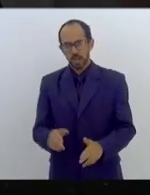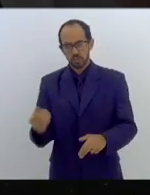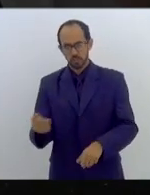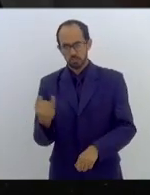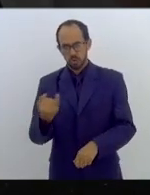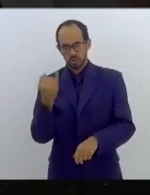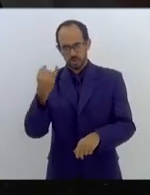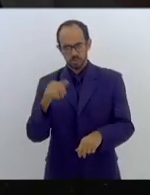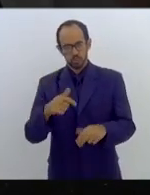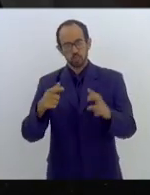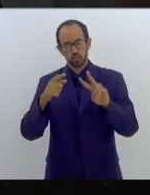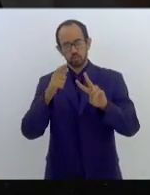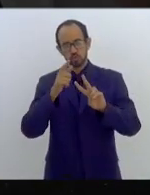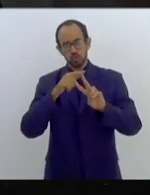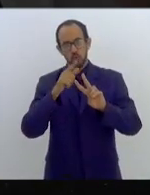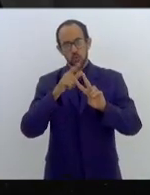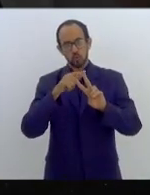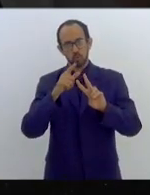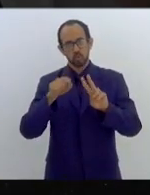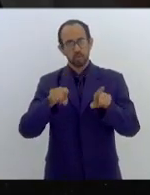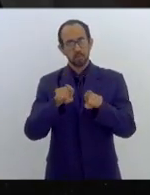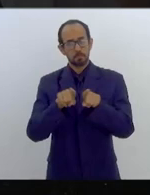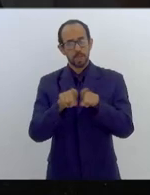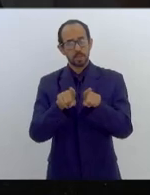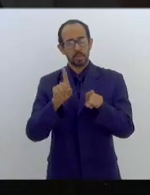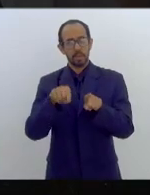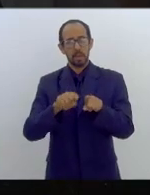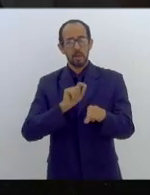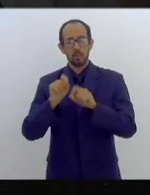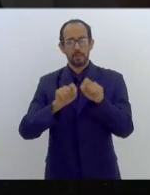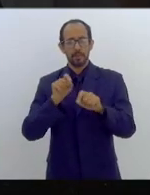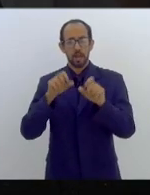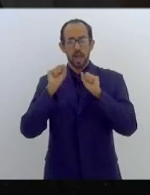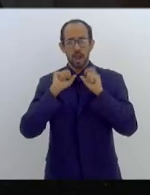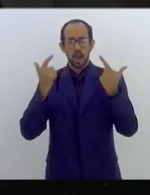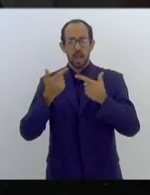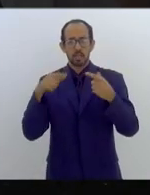E o segundo avanço, que tem a ver com esse primeiro, a LERJ também se tornou